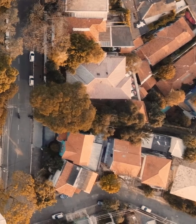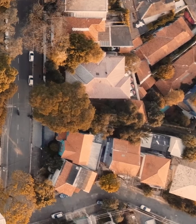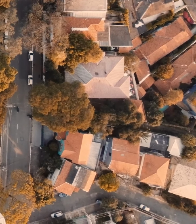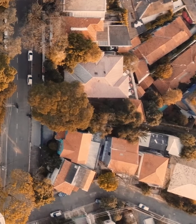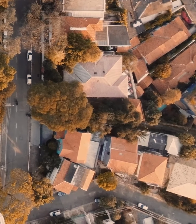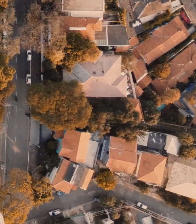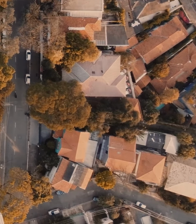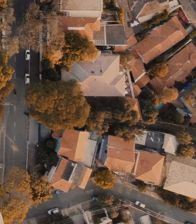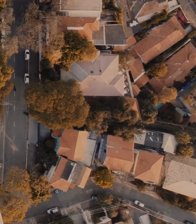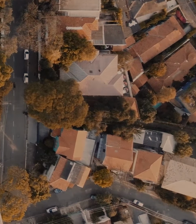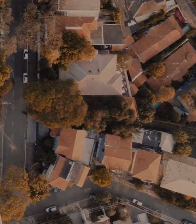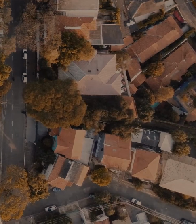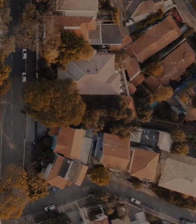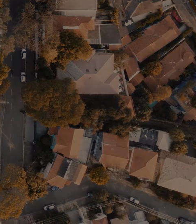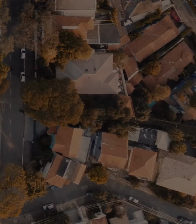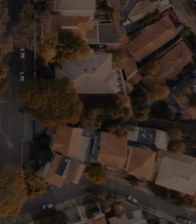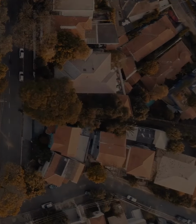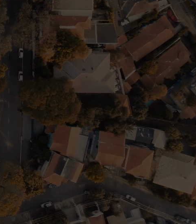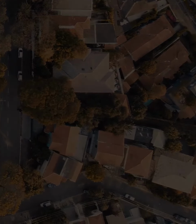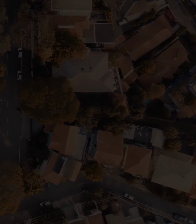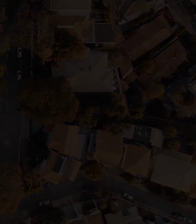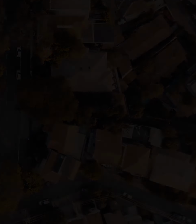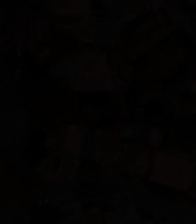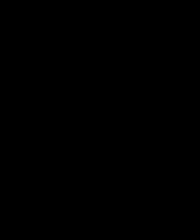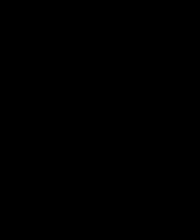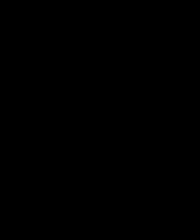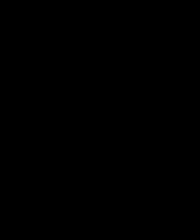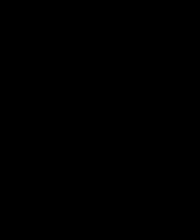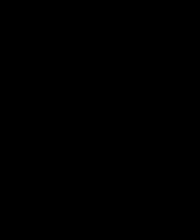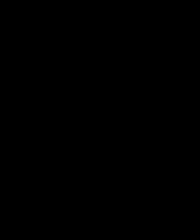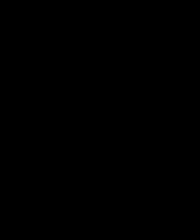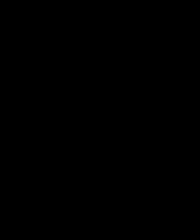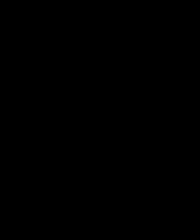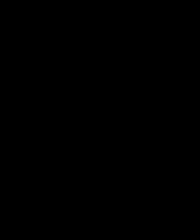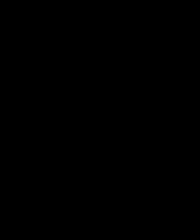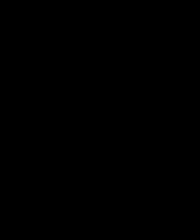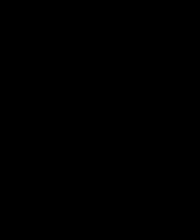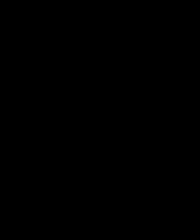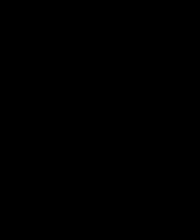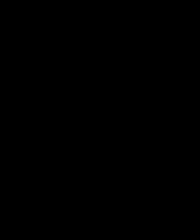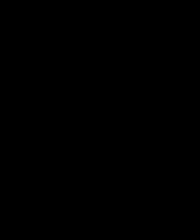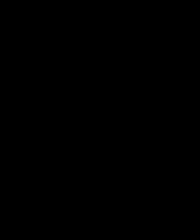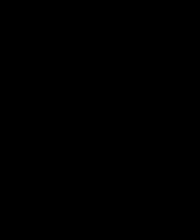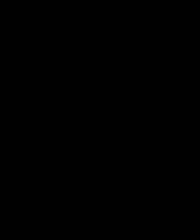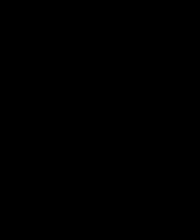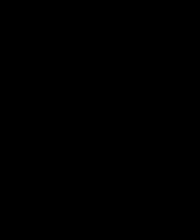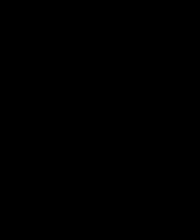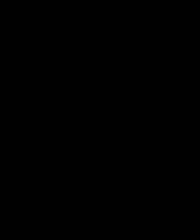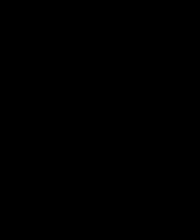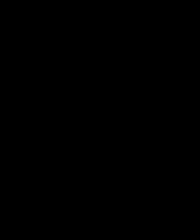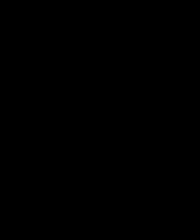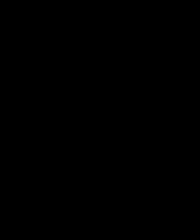Brasil, Dorsal Music, Condô Cultural, Canto da Mata. De cima, vista aérea